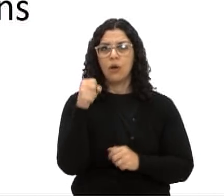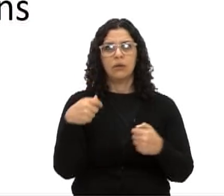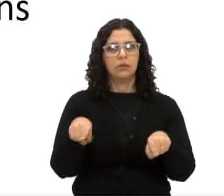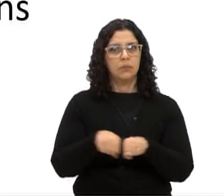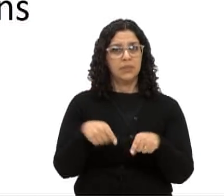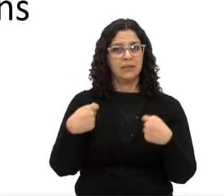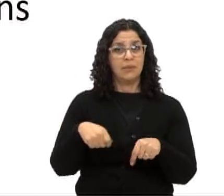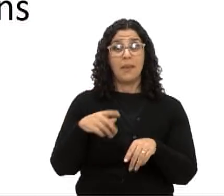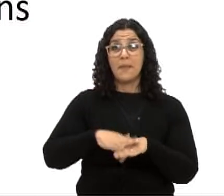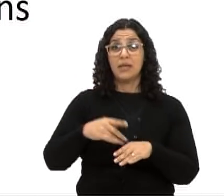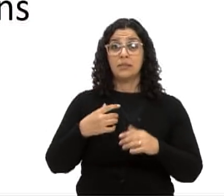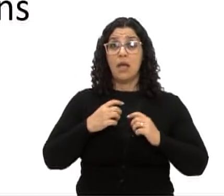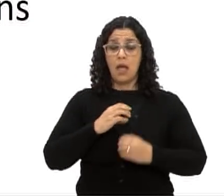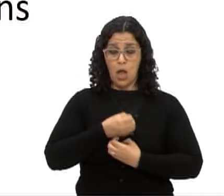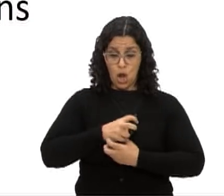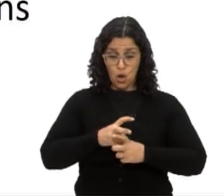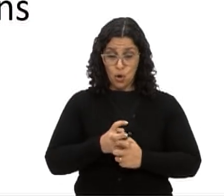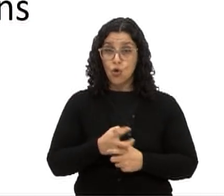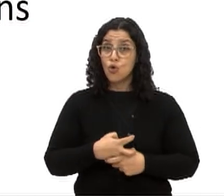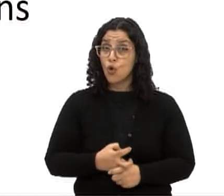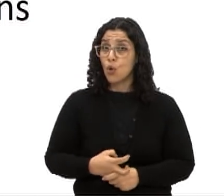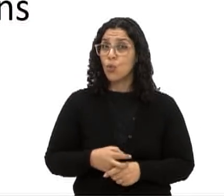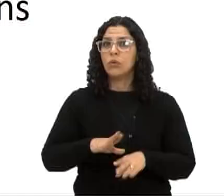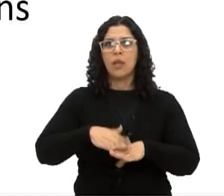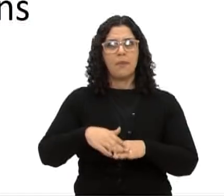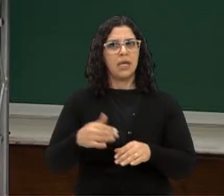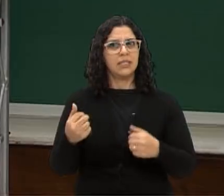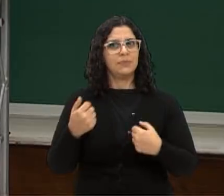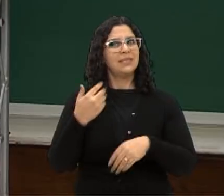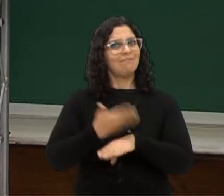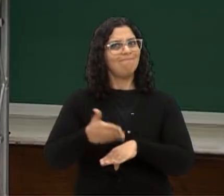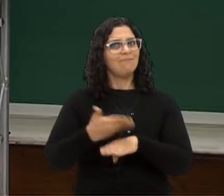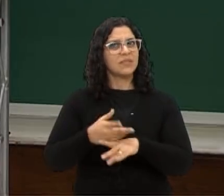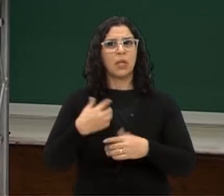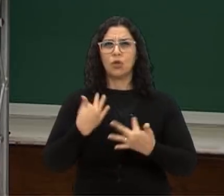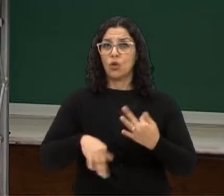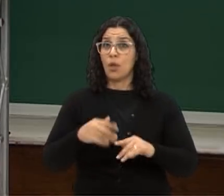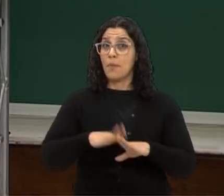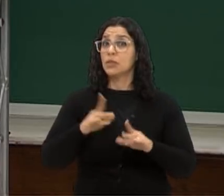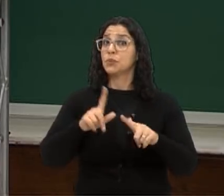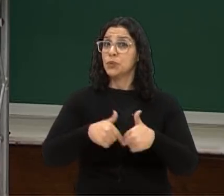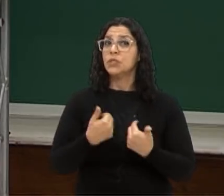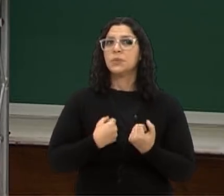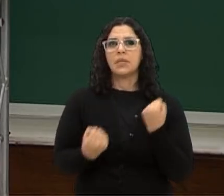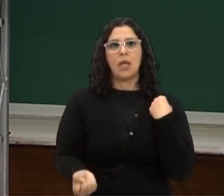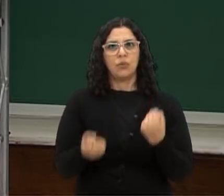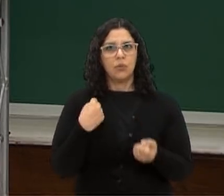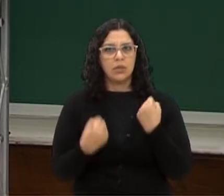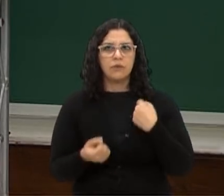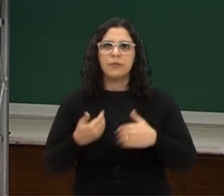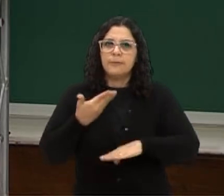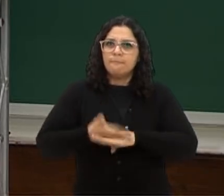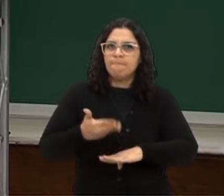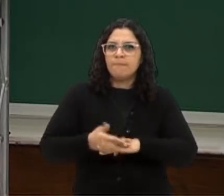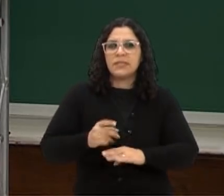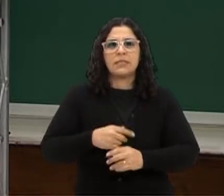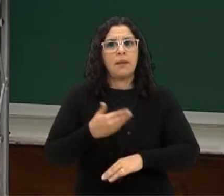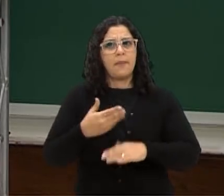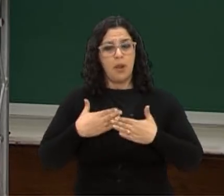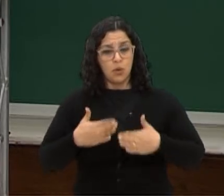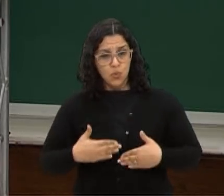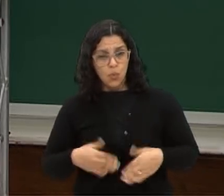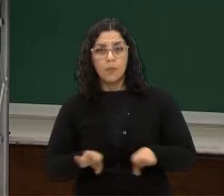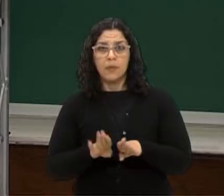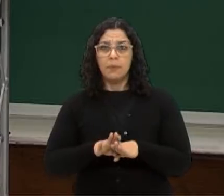grupo muscular da coluna é o mais prejudicado, segundo alguns atletas. Então, aí a importância da educação física nessa parte da preparação